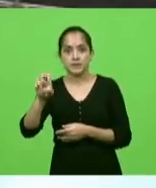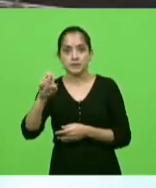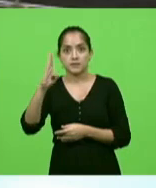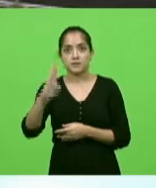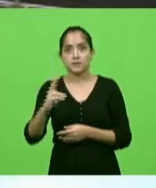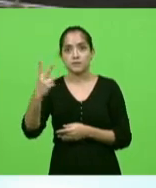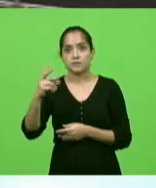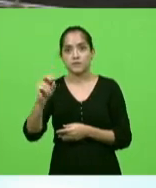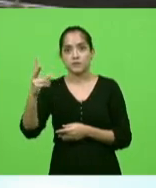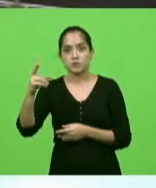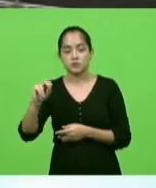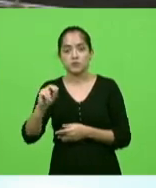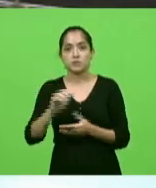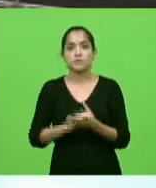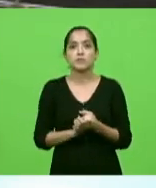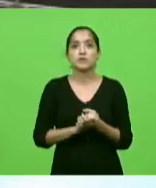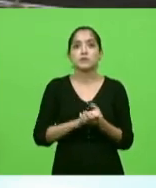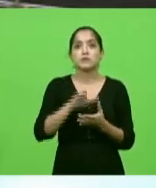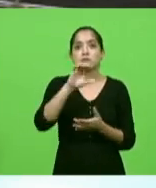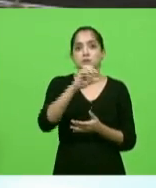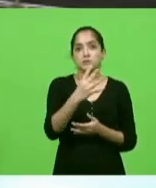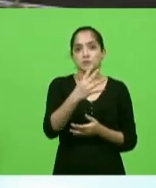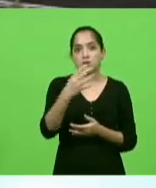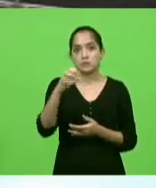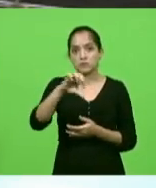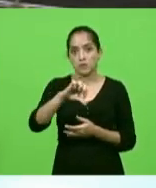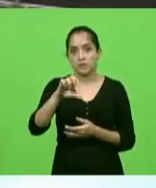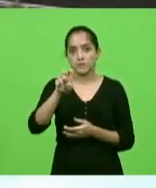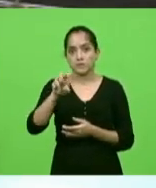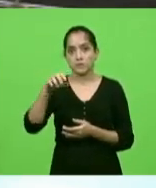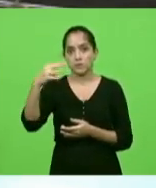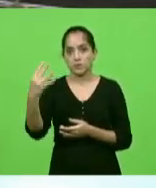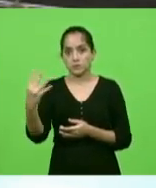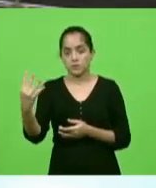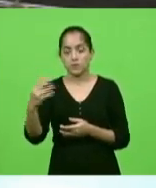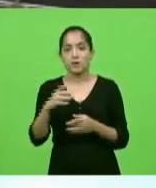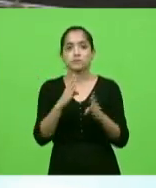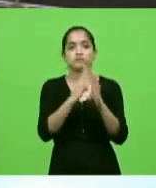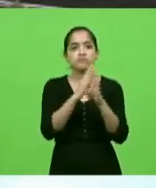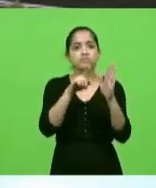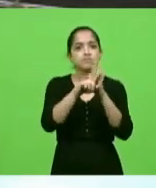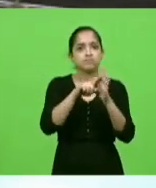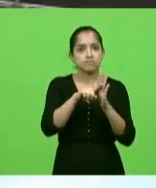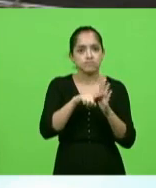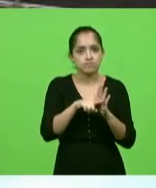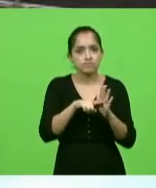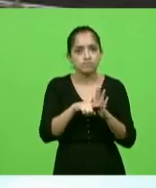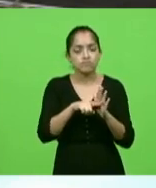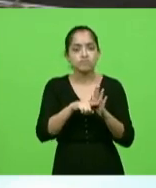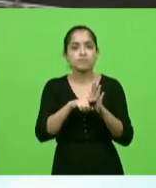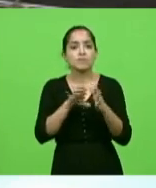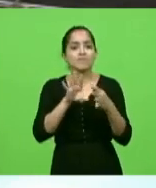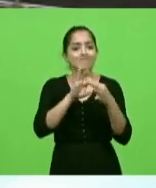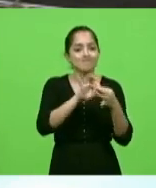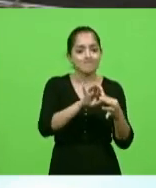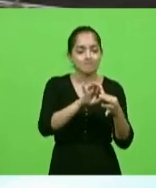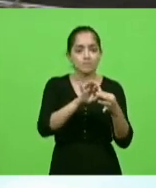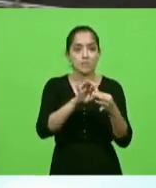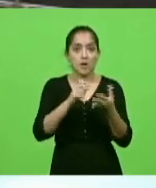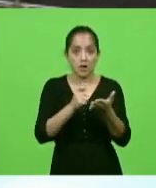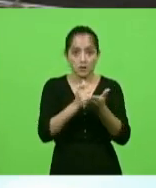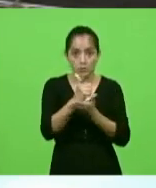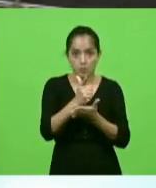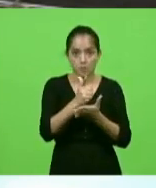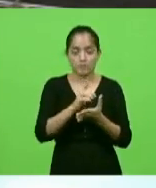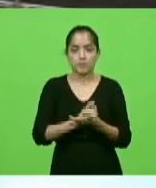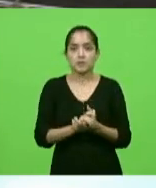15/20 20 processos S4 95 42020 a fim de apurar respectivamente fatos ligados diretamente à